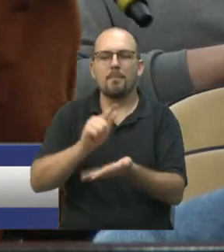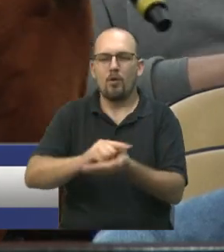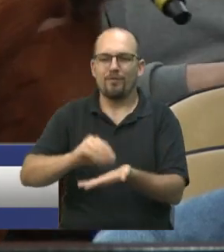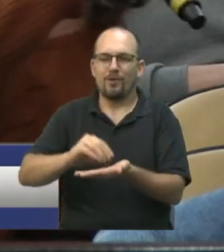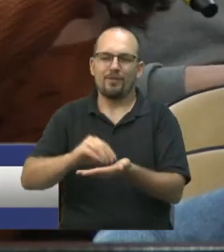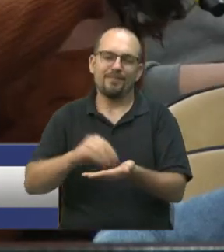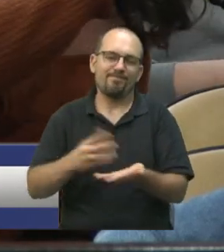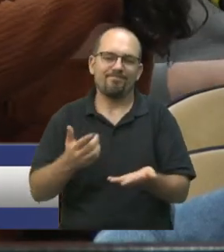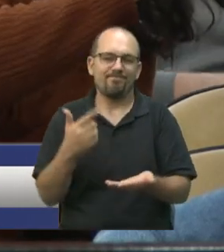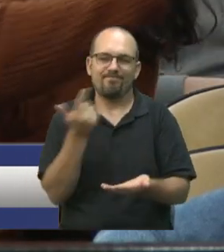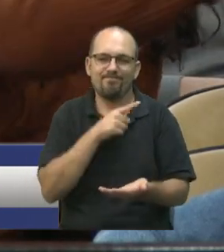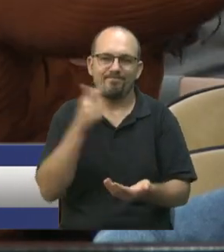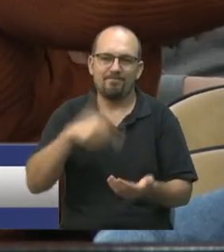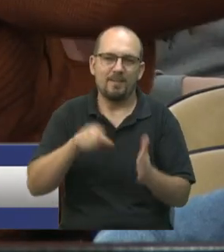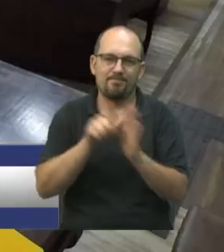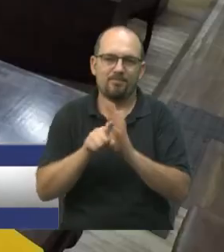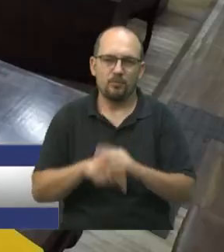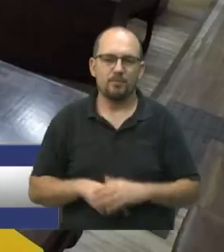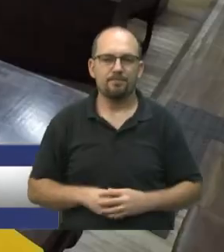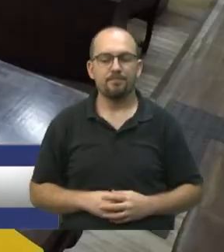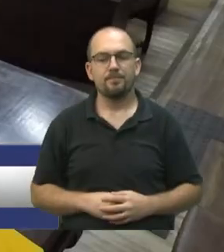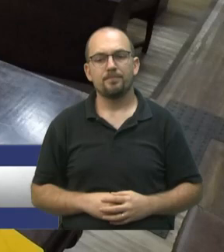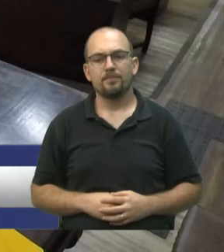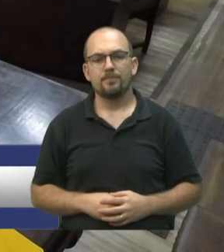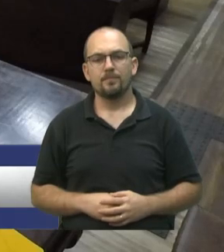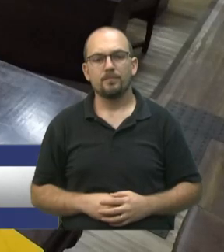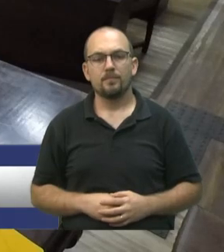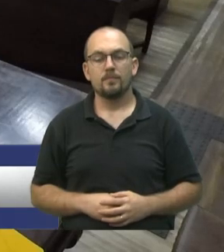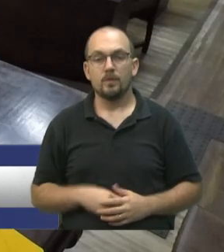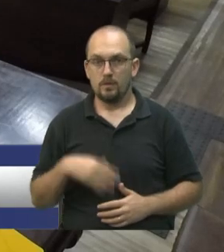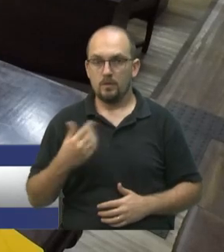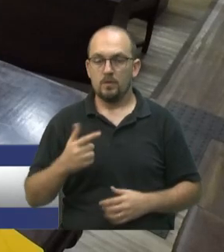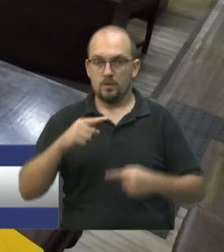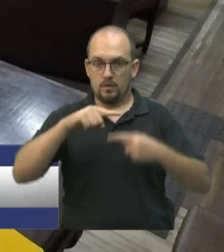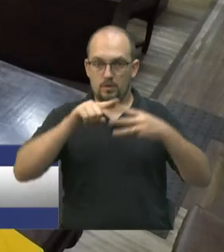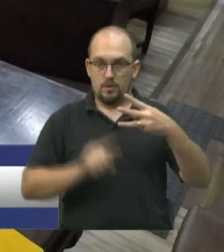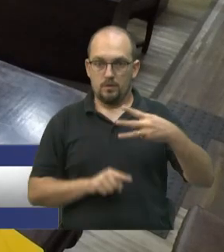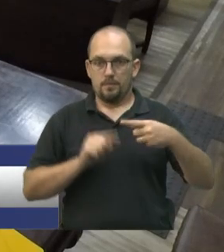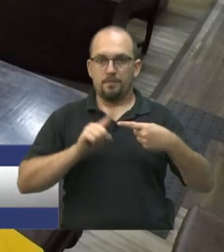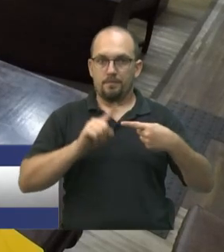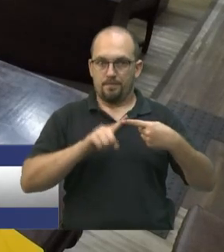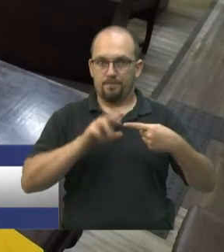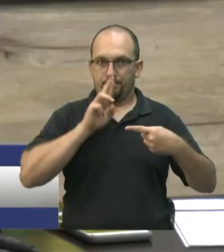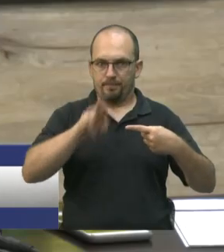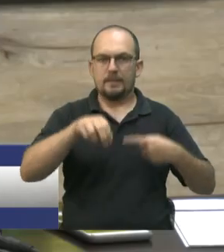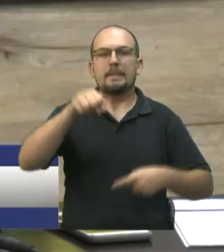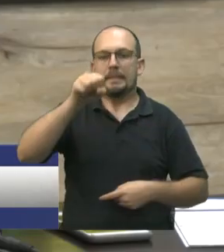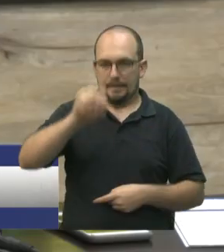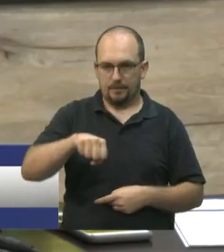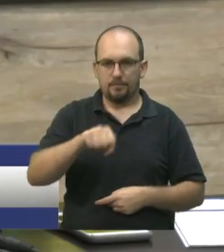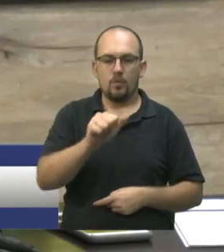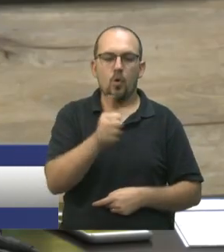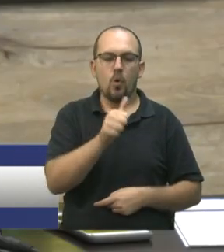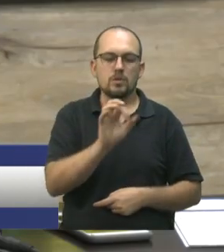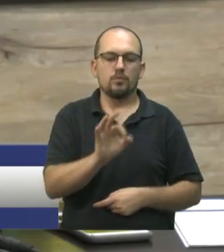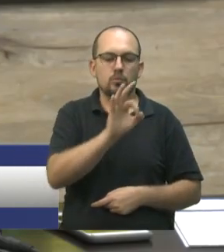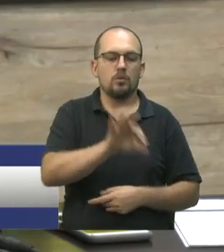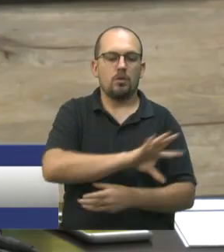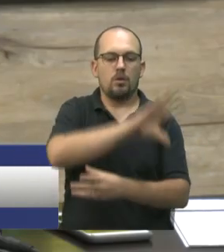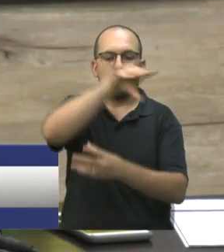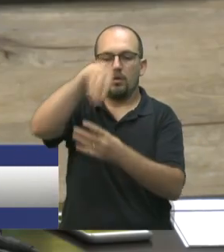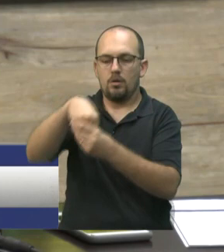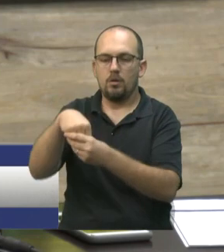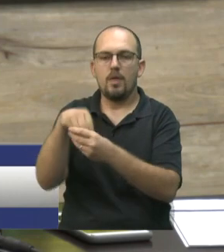está um pouco limitada. Vamos lá, então. A primeira pergunta, sim, os 11% já estão dentro dos 39%,